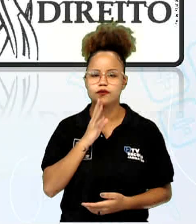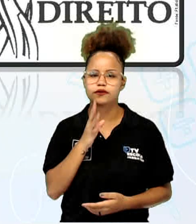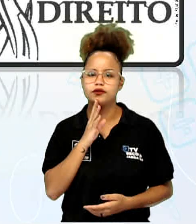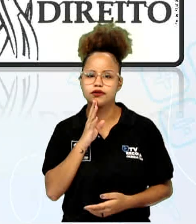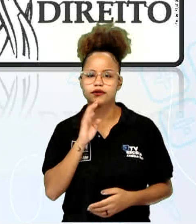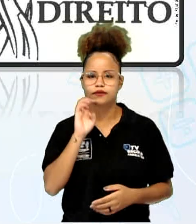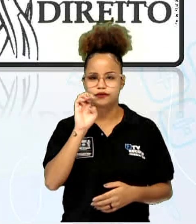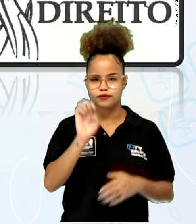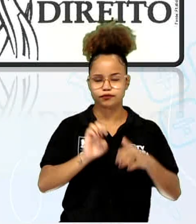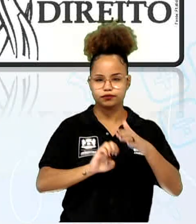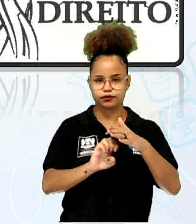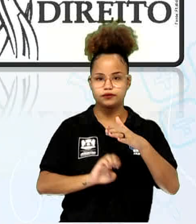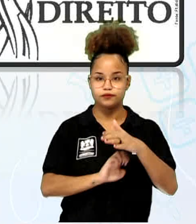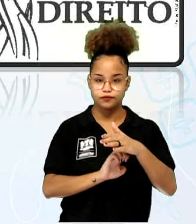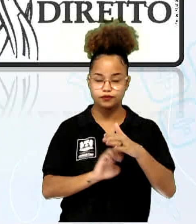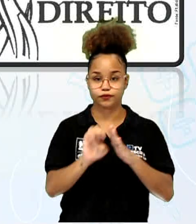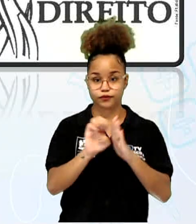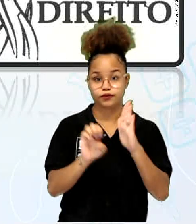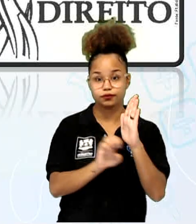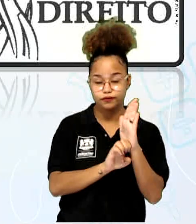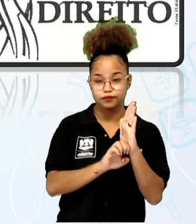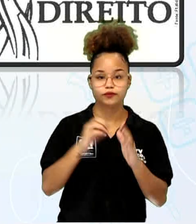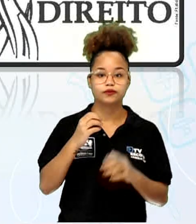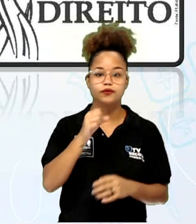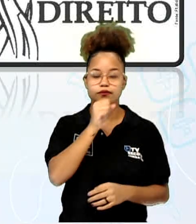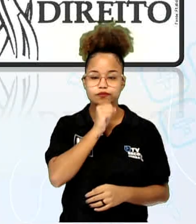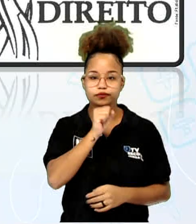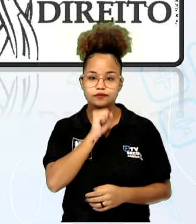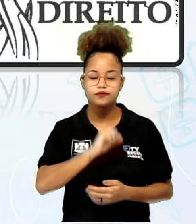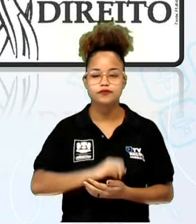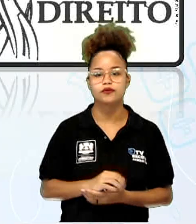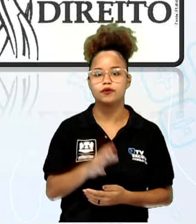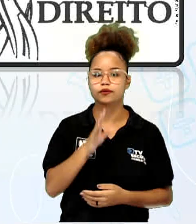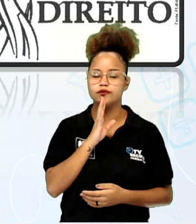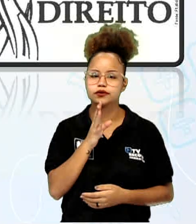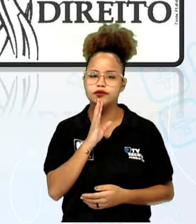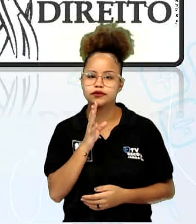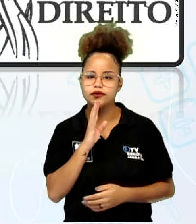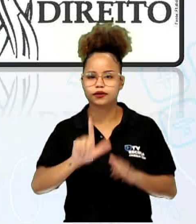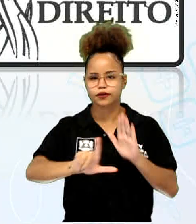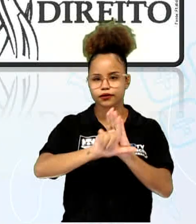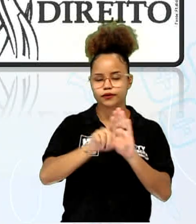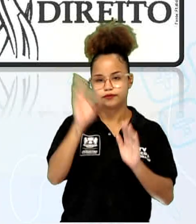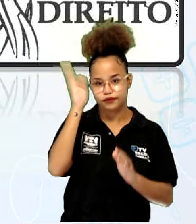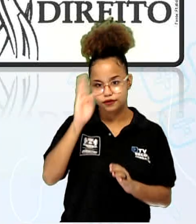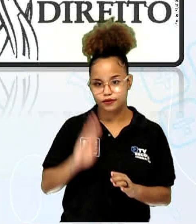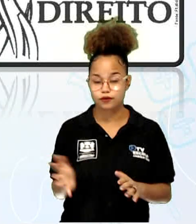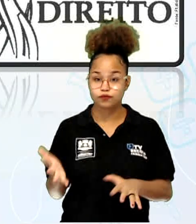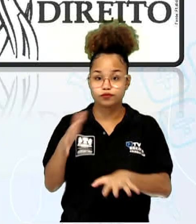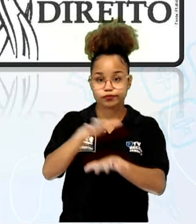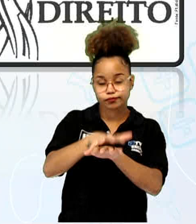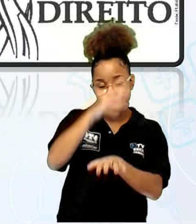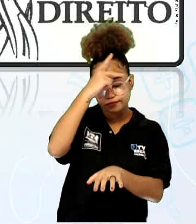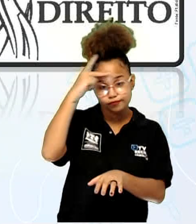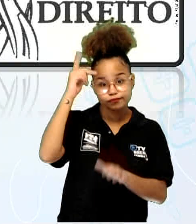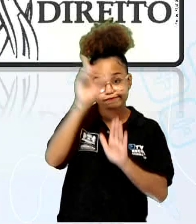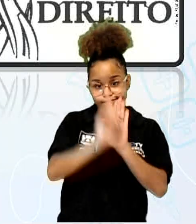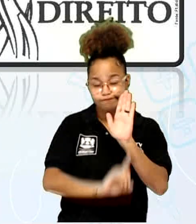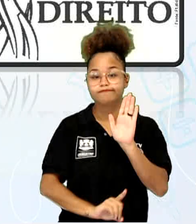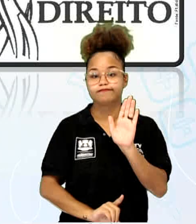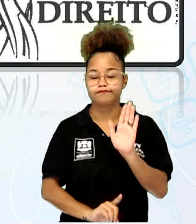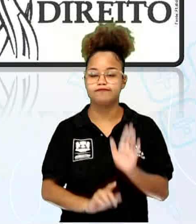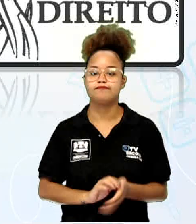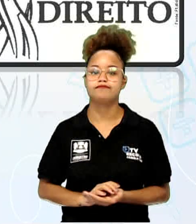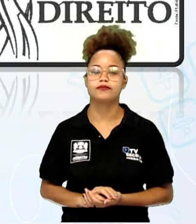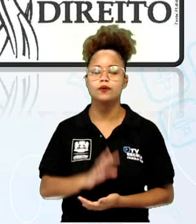Idoso, conhecer a Lei Brasileira de Inclusão da Pessoa com Deficiência e conhecer